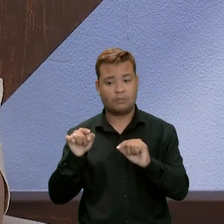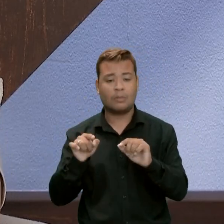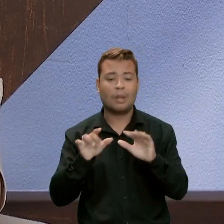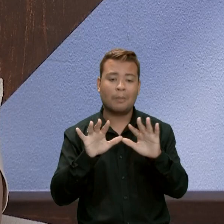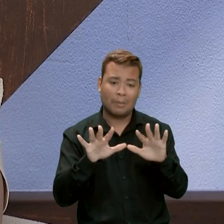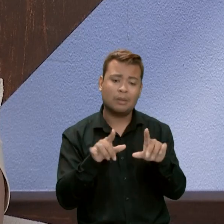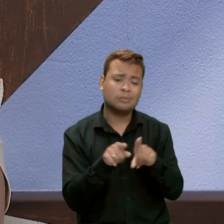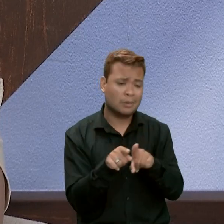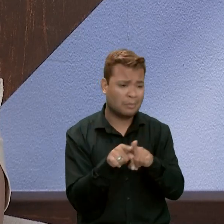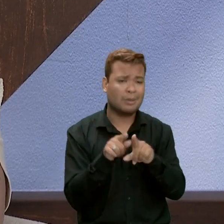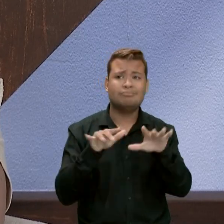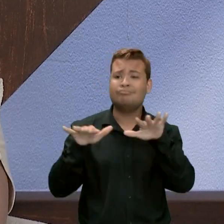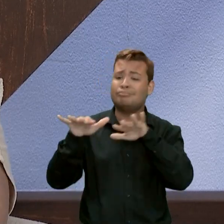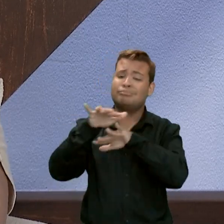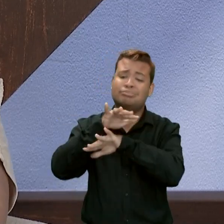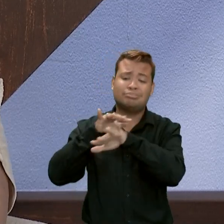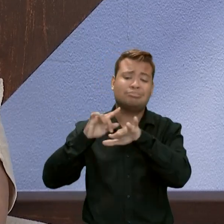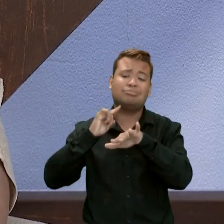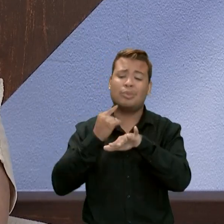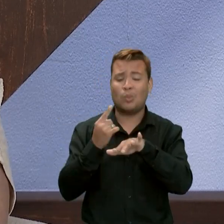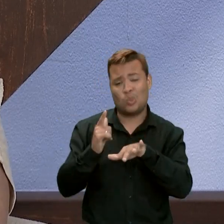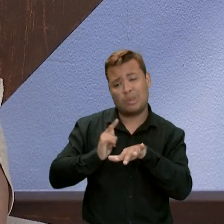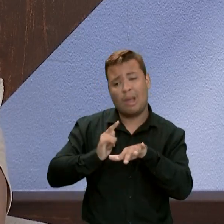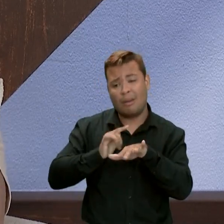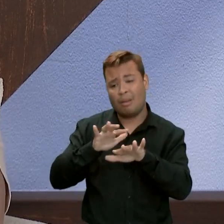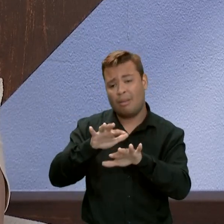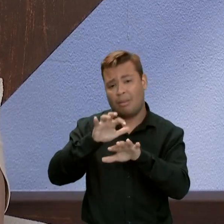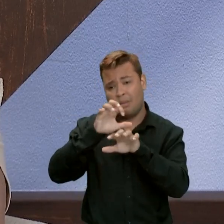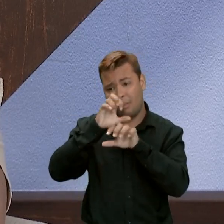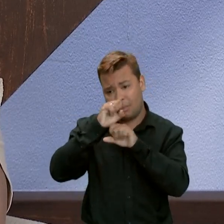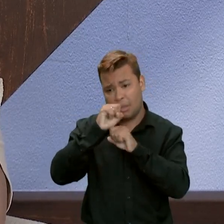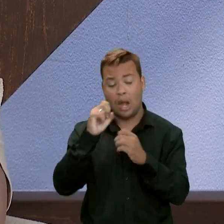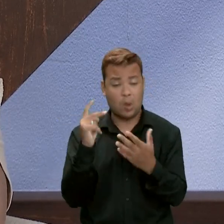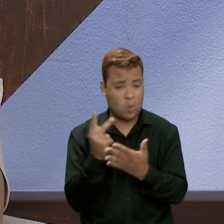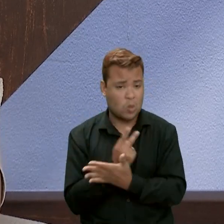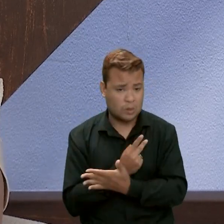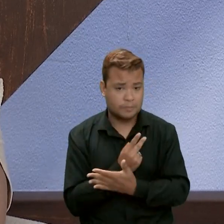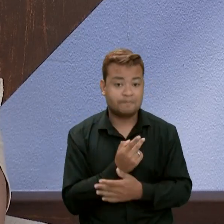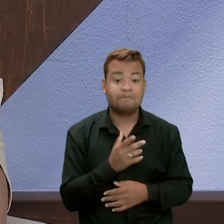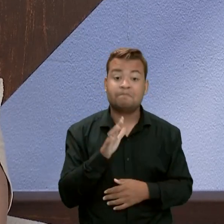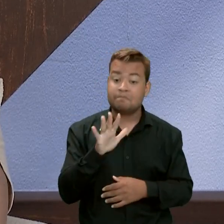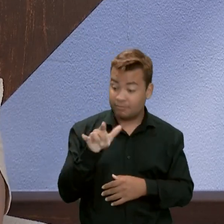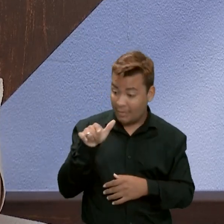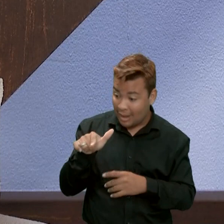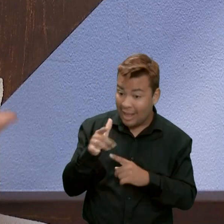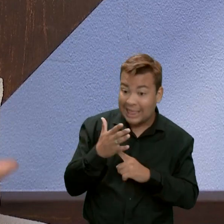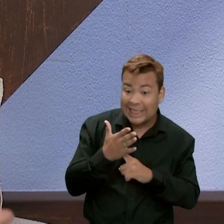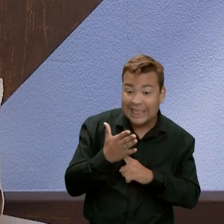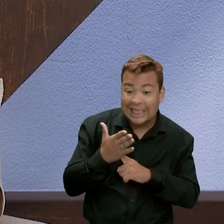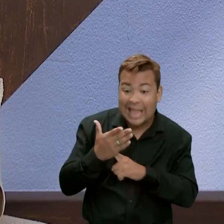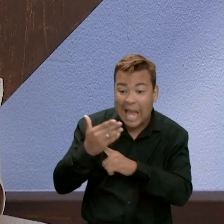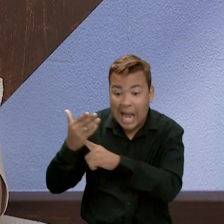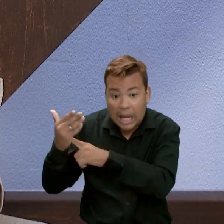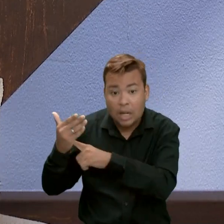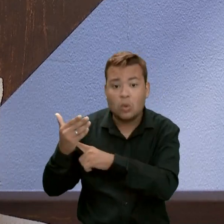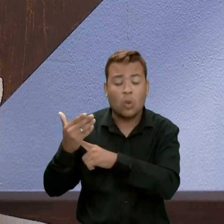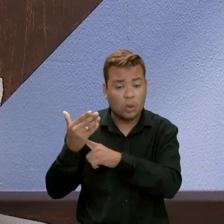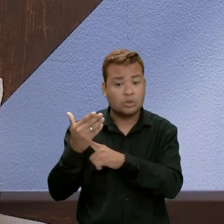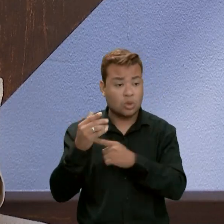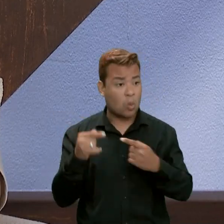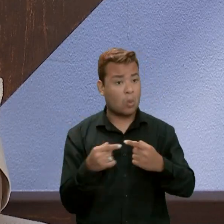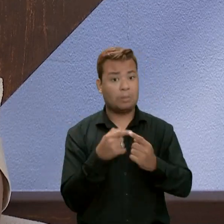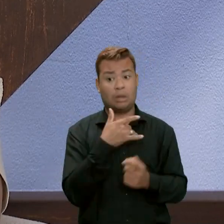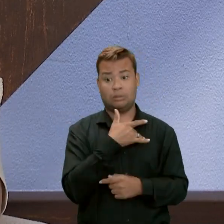estar respirando. Então, isso aí é uma tecnologia de saúde na mão do cidadão,